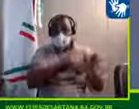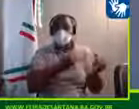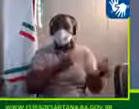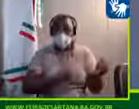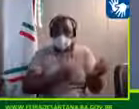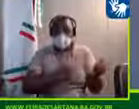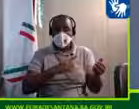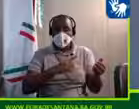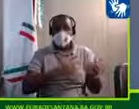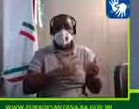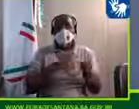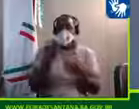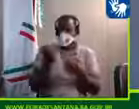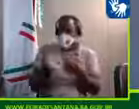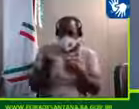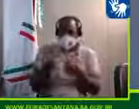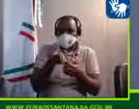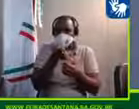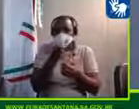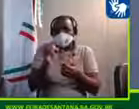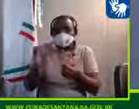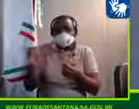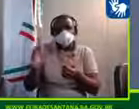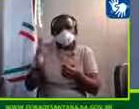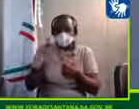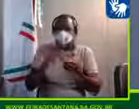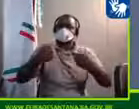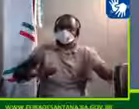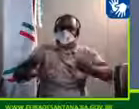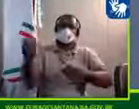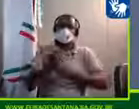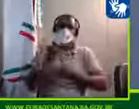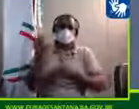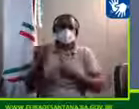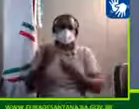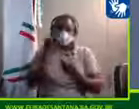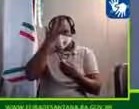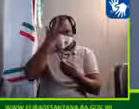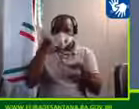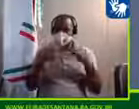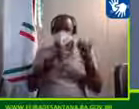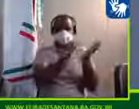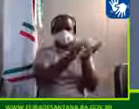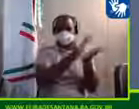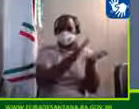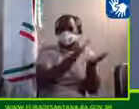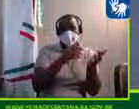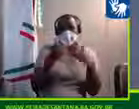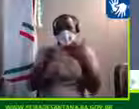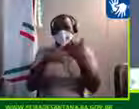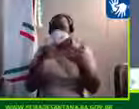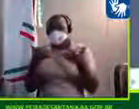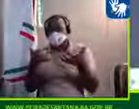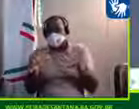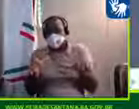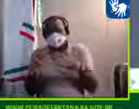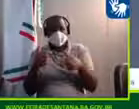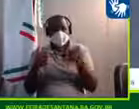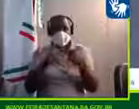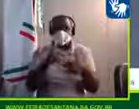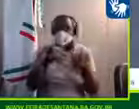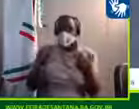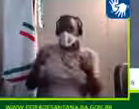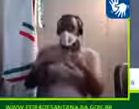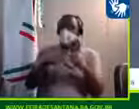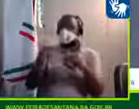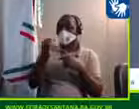receber esse auxílio neste momento. Muitas dessas pessoas não estão empregadas, eu acho que é necessário que assim ocorra,